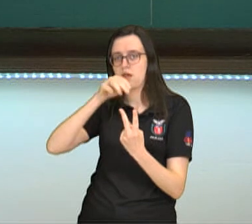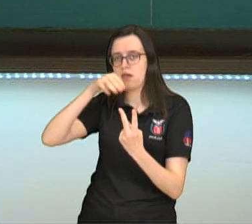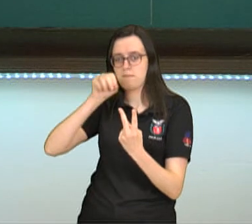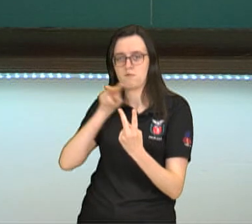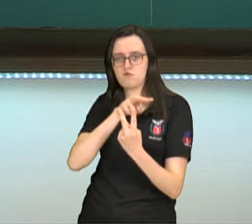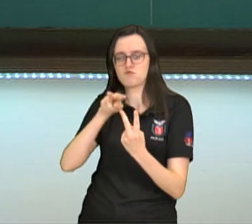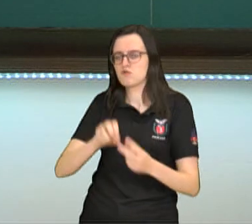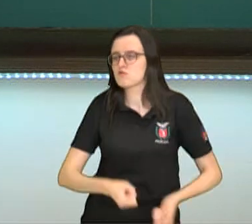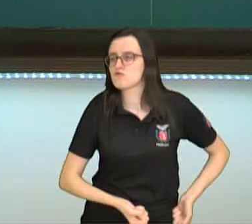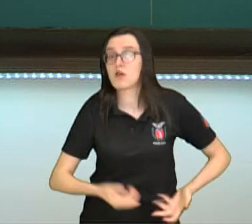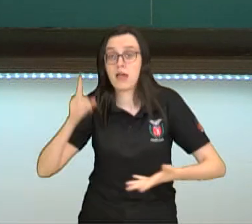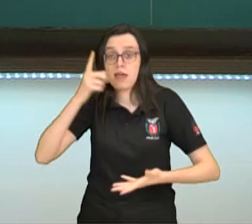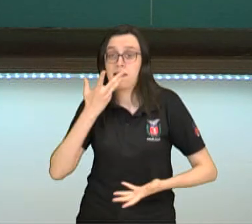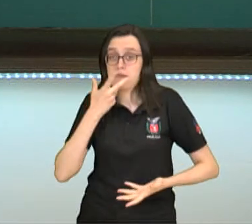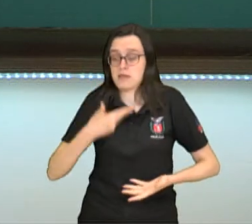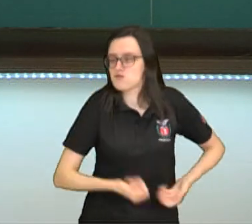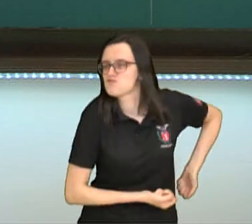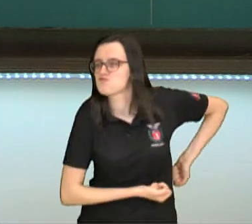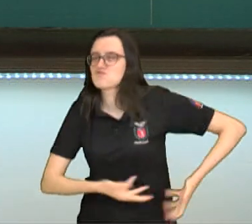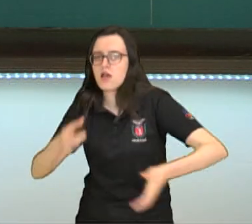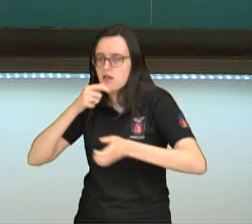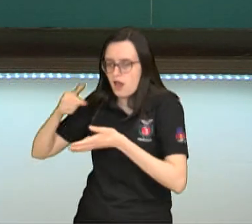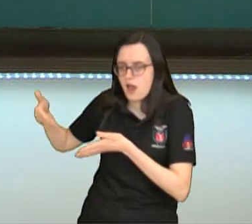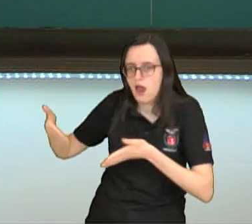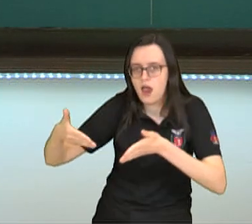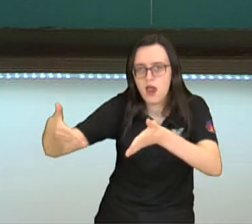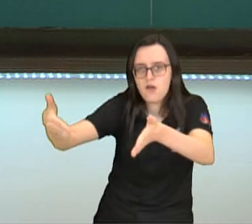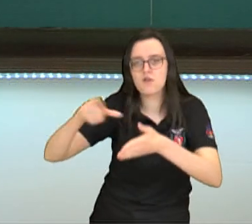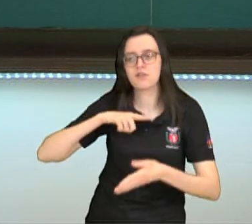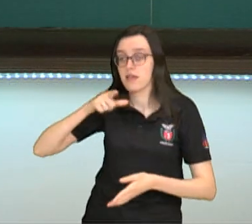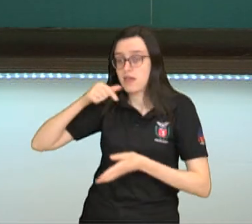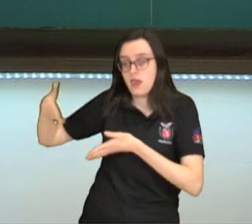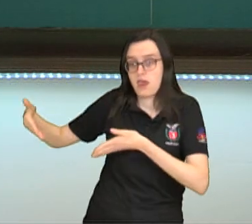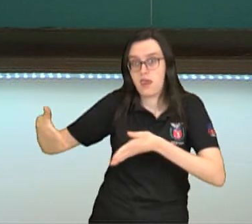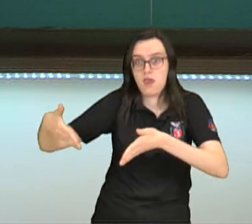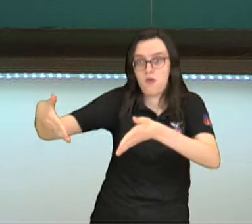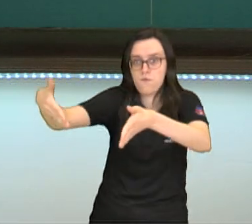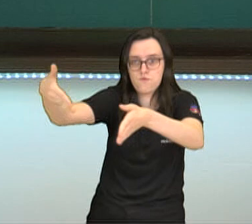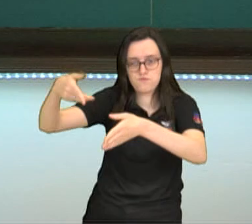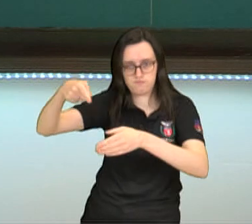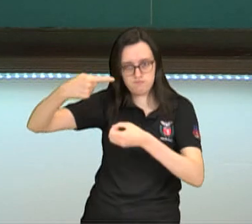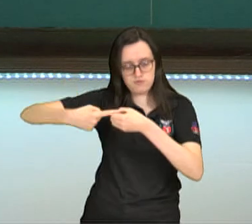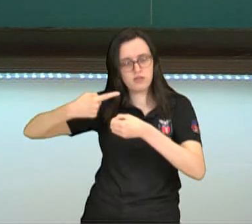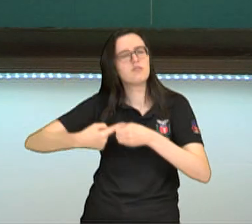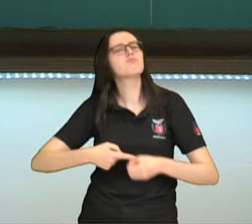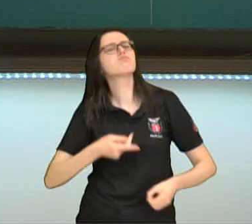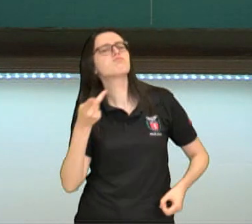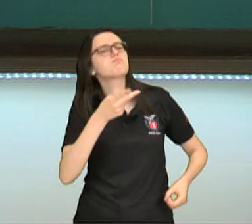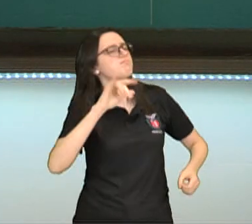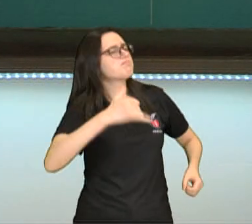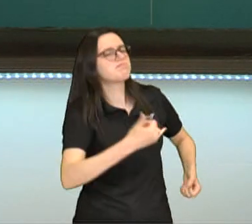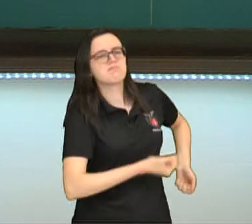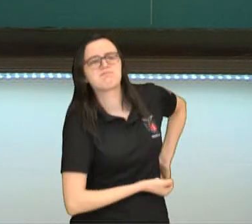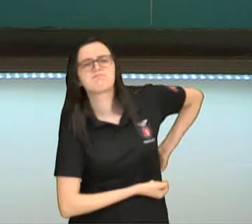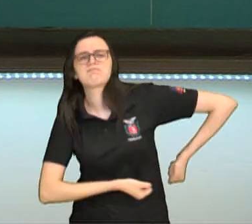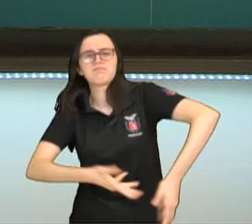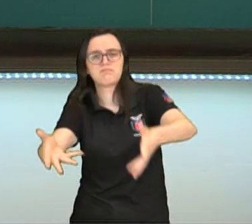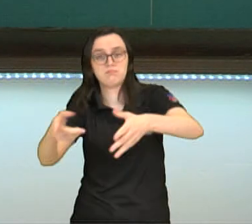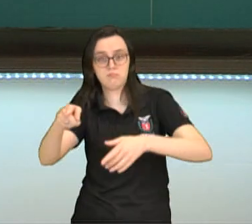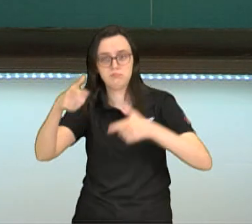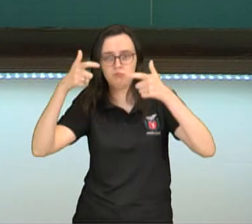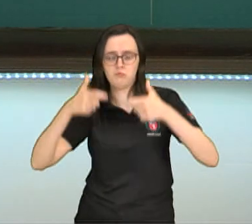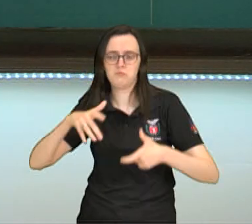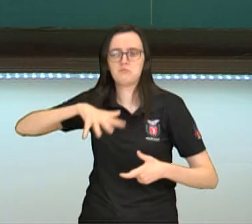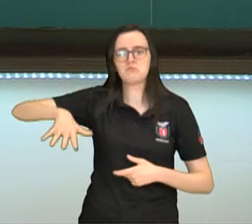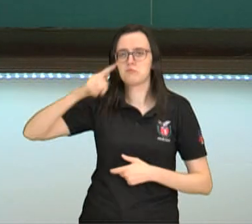rio romano que ele cruza a cidade ao meio, né? E eles tinham sido lançados de uma região da Grécia